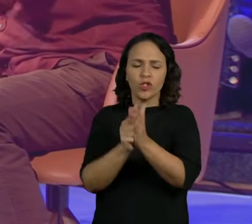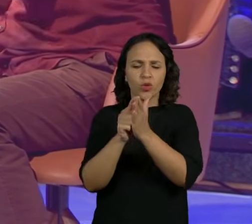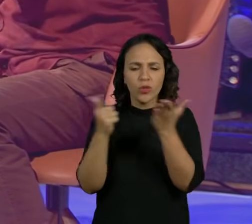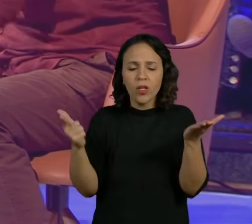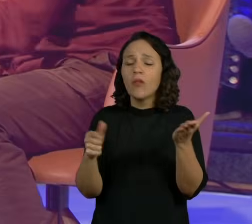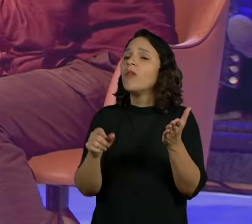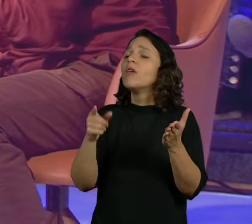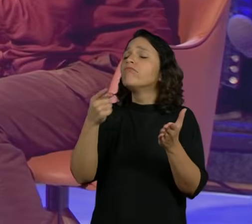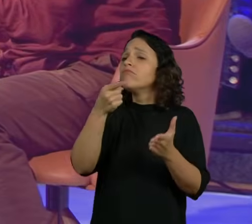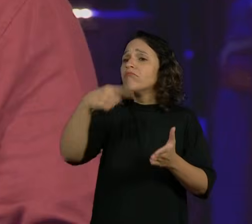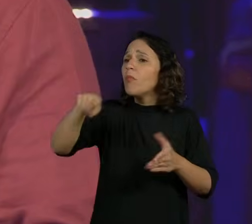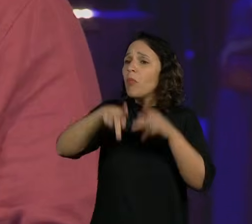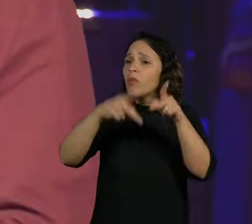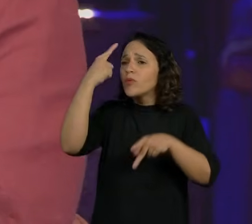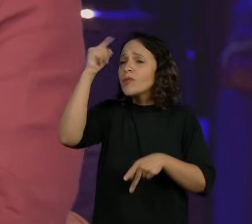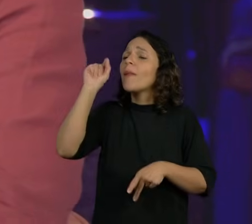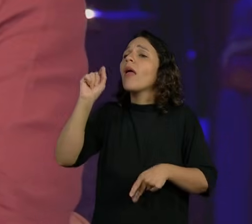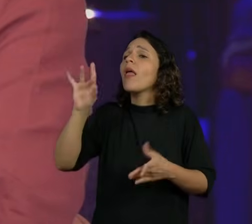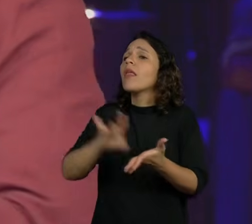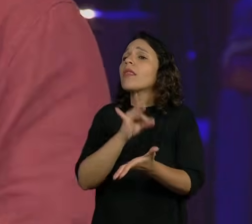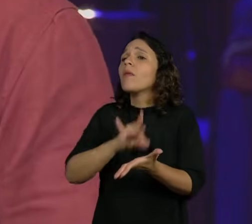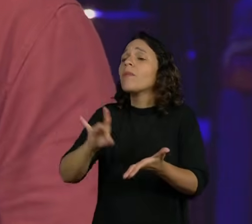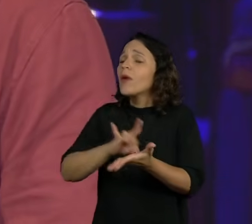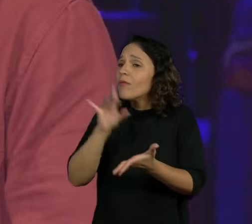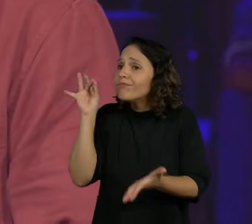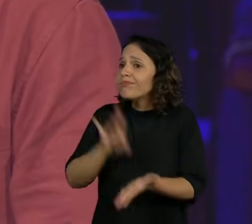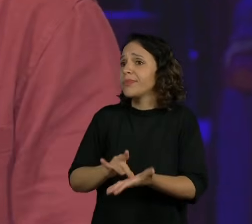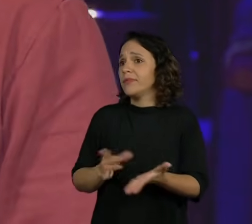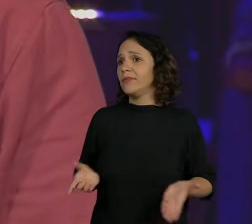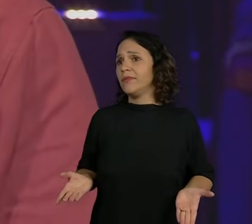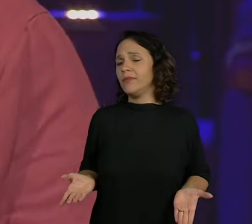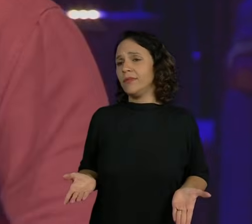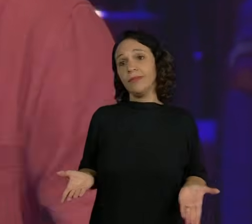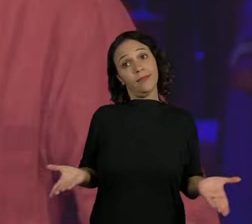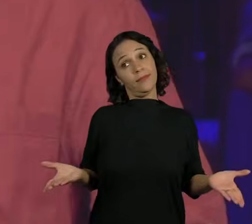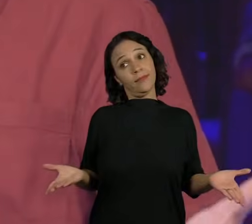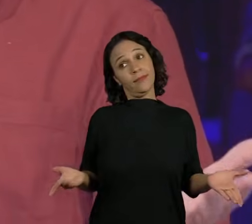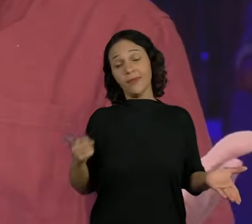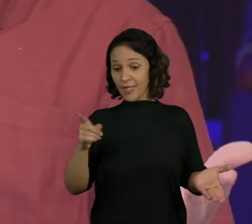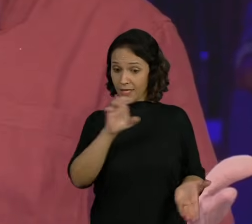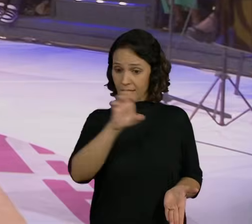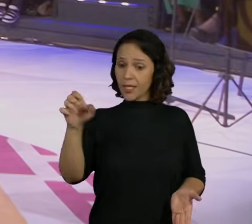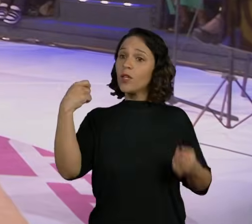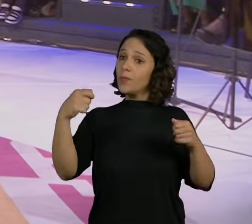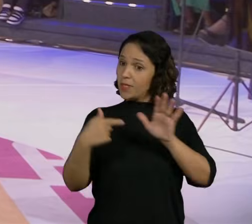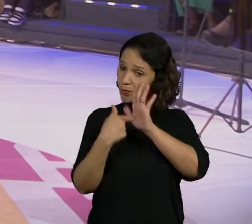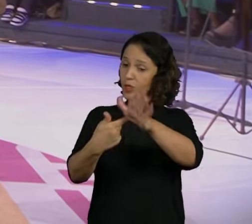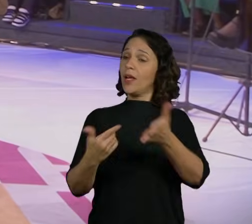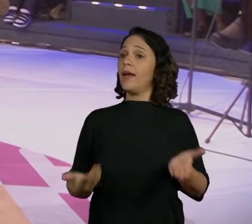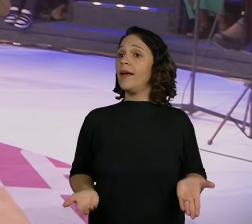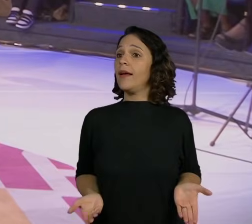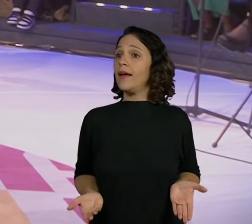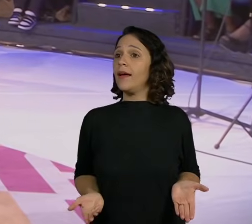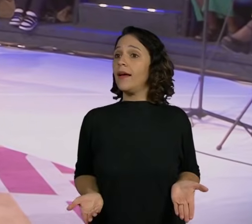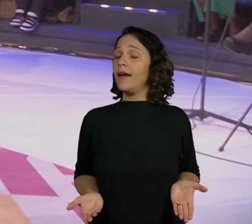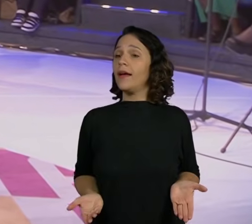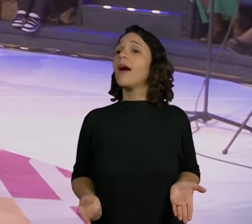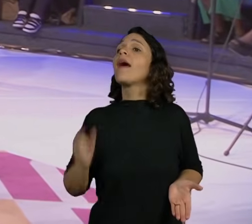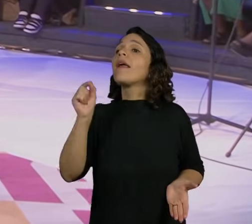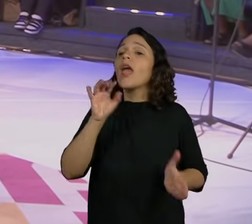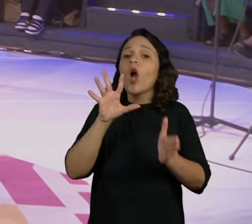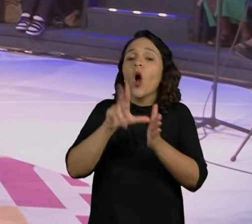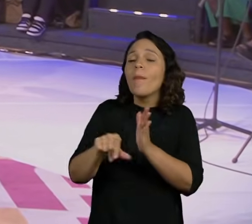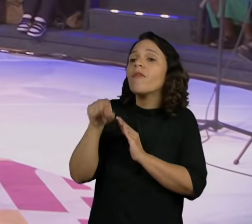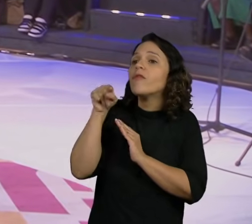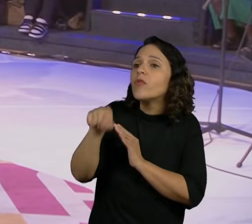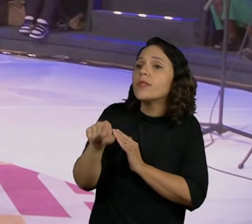o seu inimigo. Né? Isso é um negócio completamente absurdo. A esquerda tem que mostrar isso. Né? Quer dizer, quem rouba